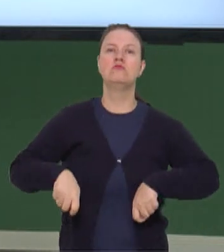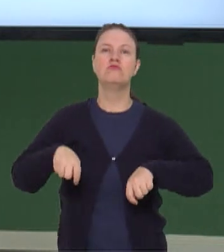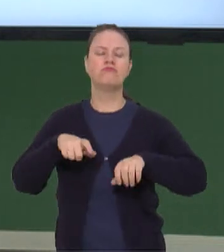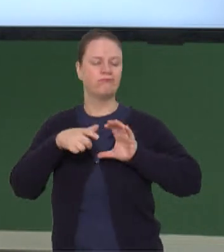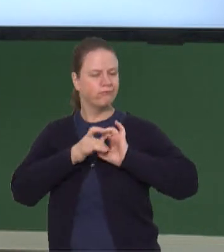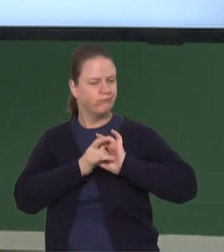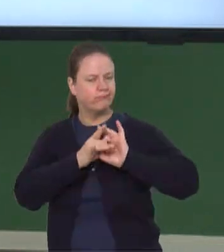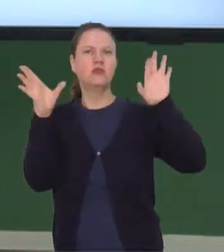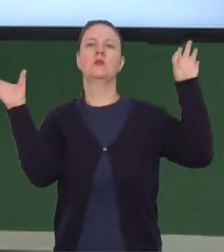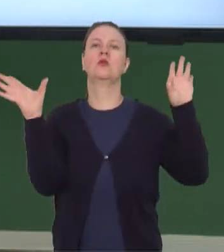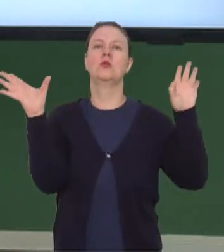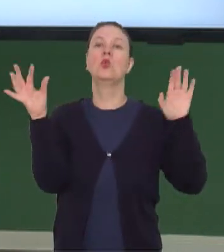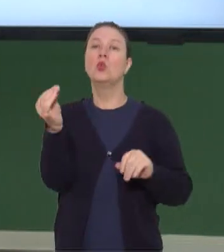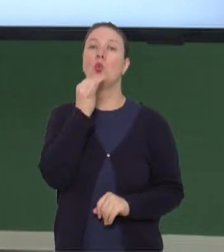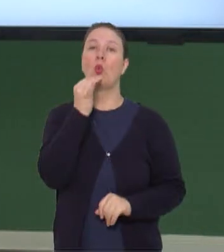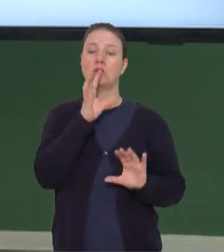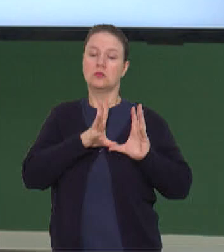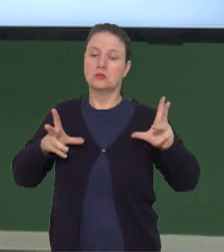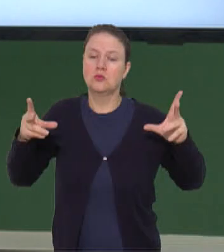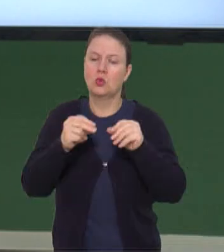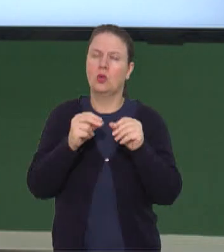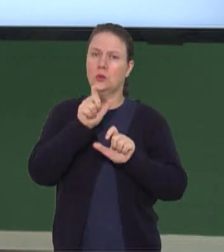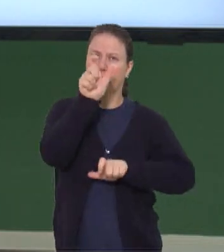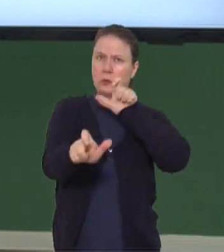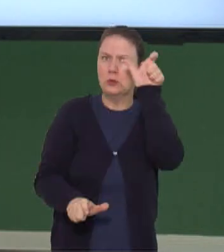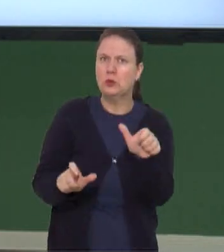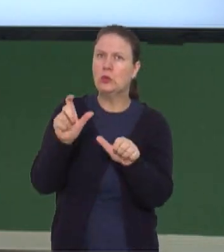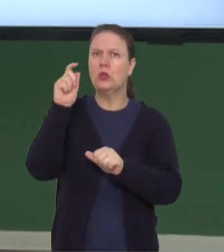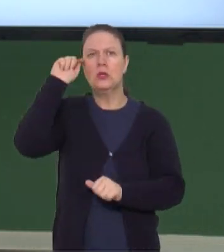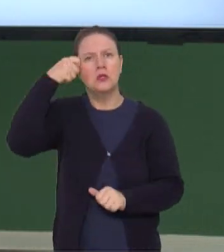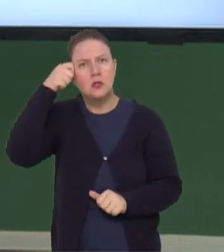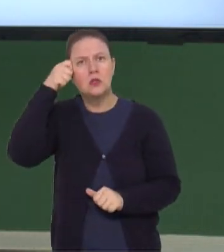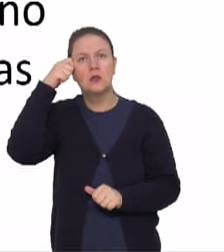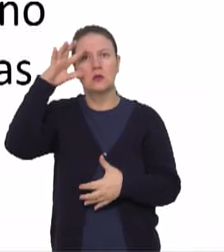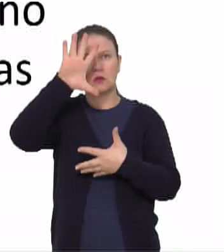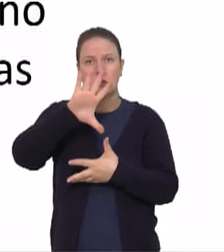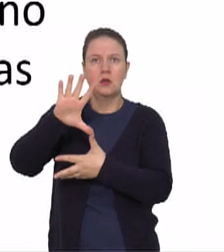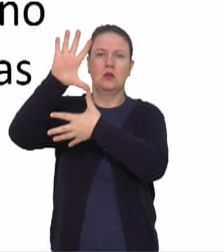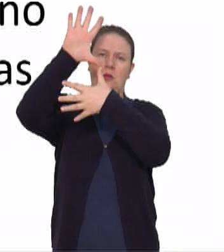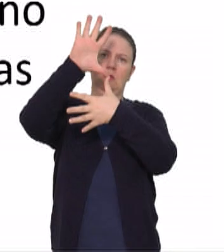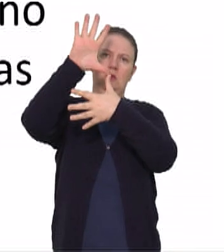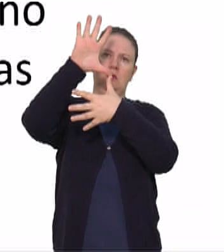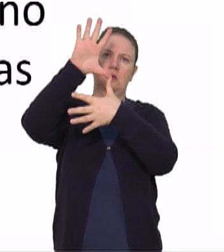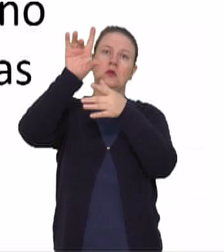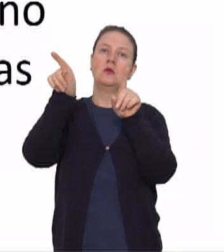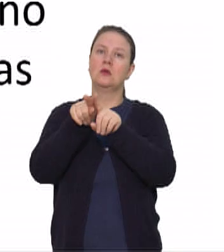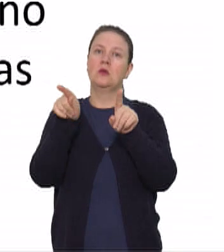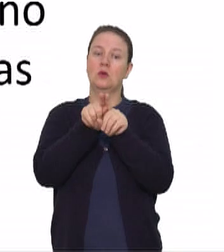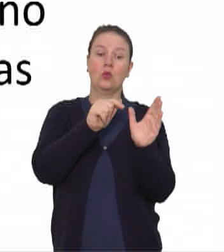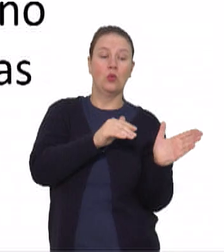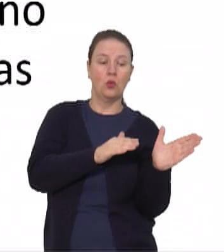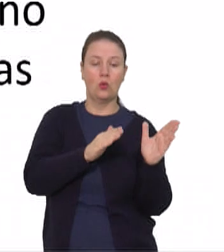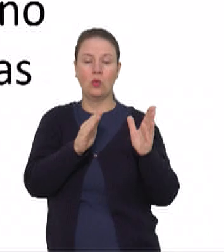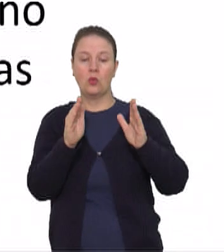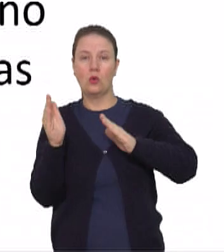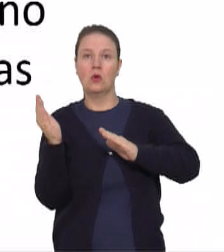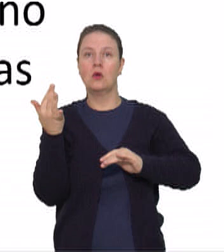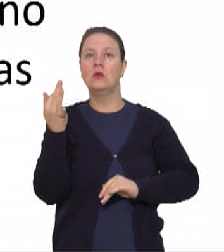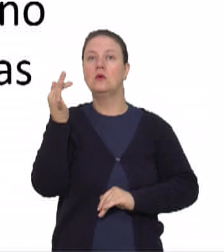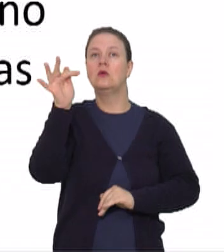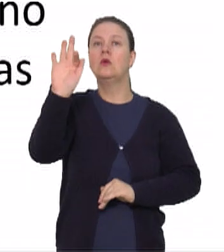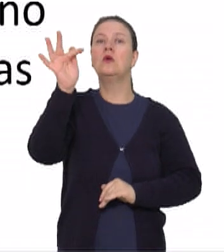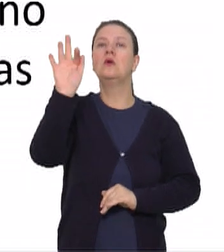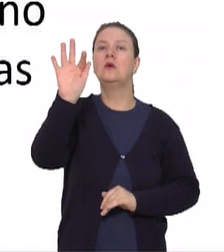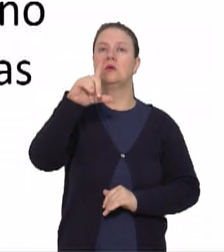um exemplo para todos os negros escravizados da América. O movimento ganhou força porque no mesmo período a França